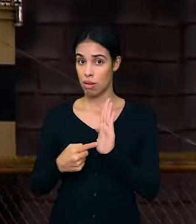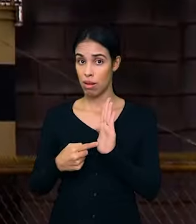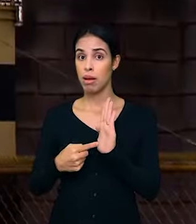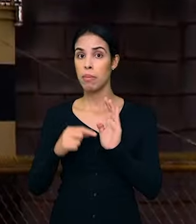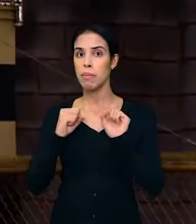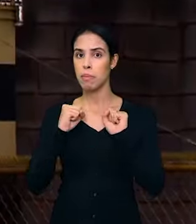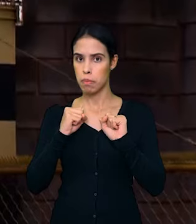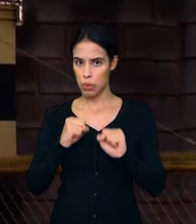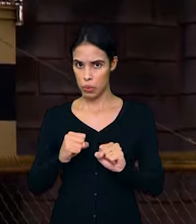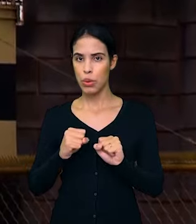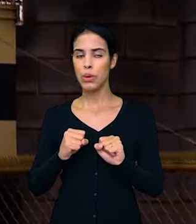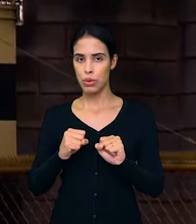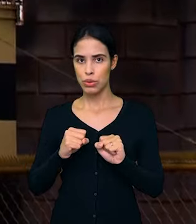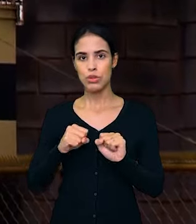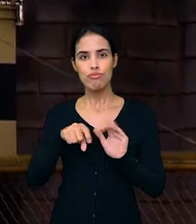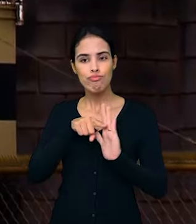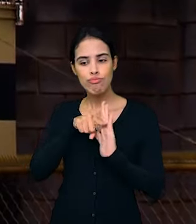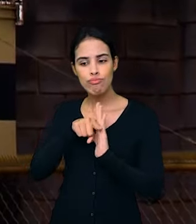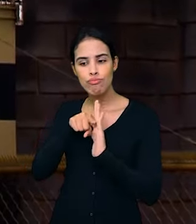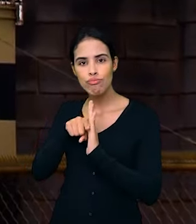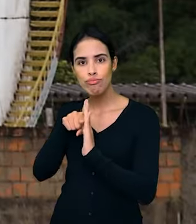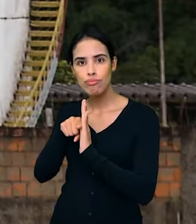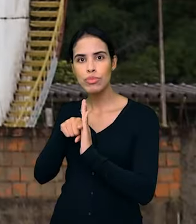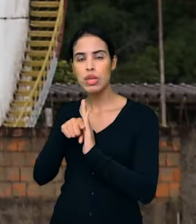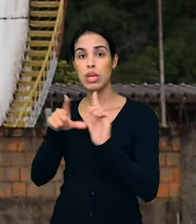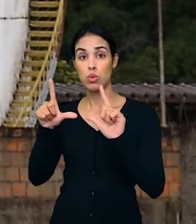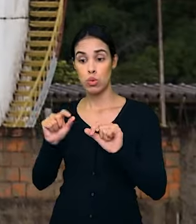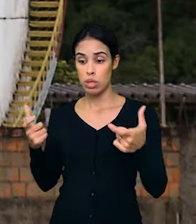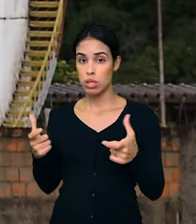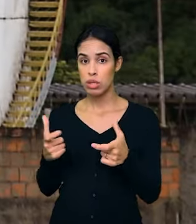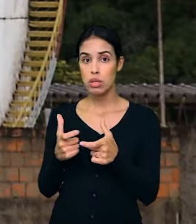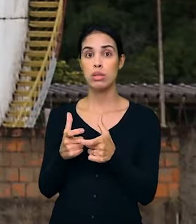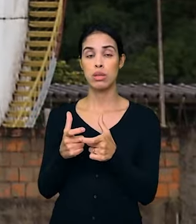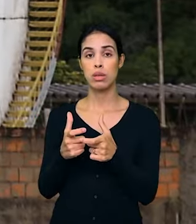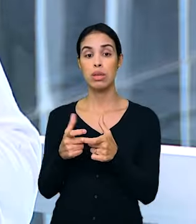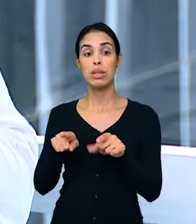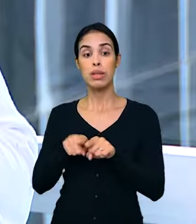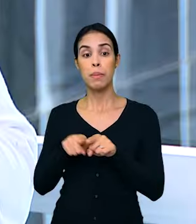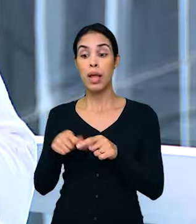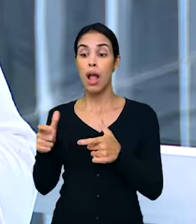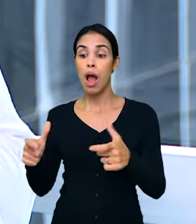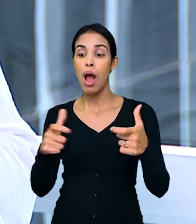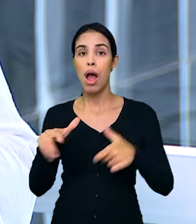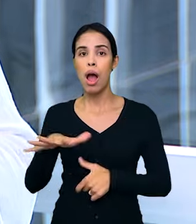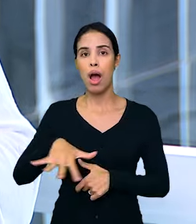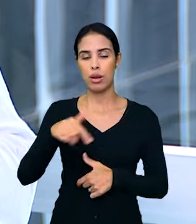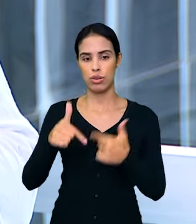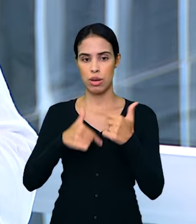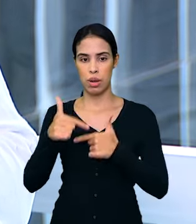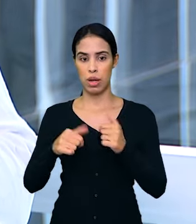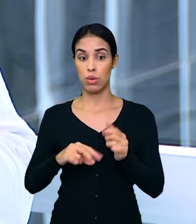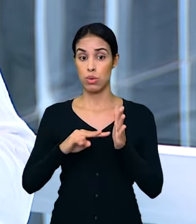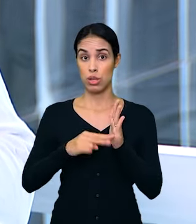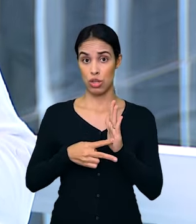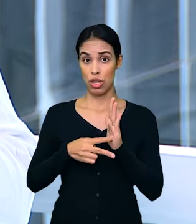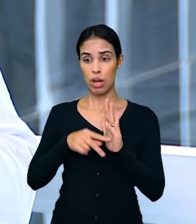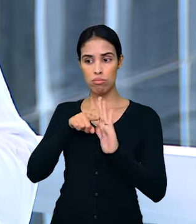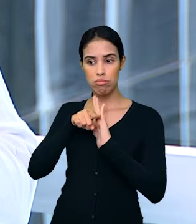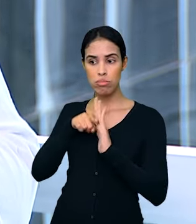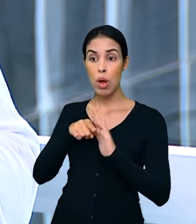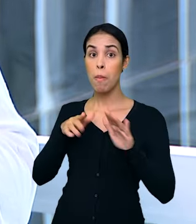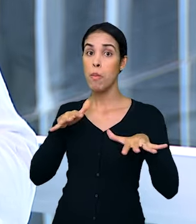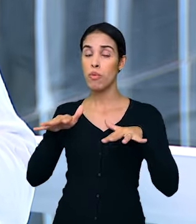negociação antecipada para reduzir o efetivo e o número de postos de trabalho. Segundo o sindicato, apesar de o movimento